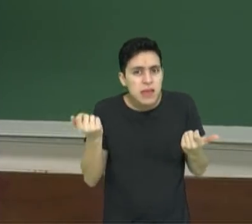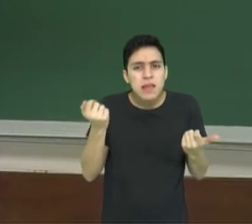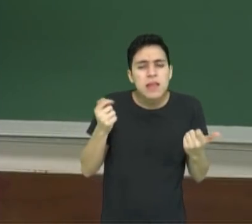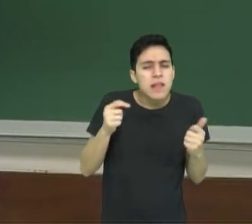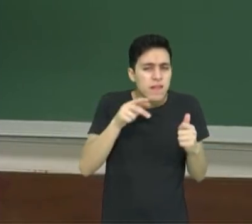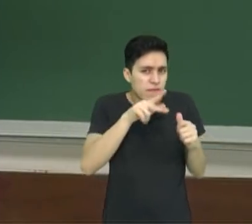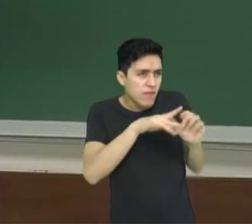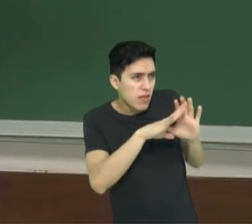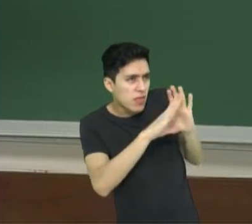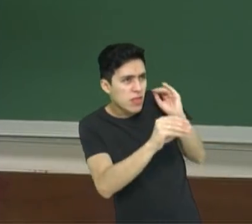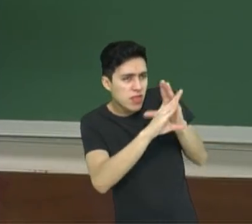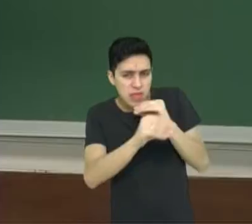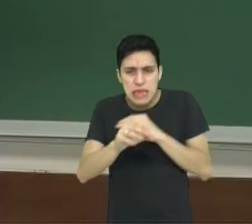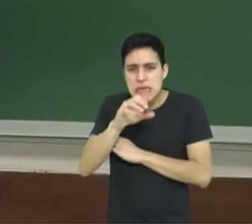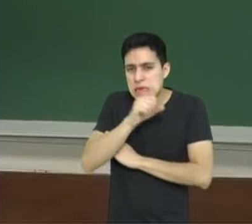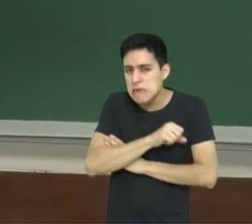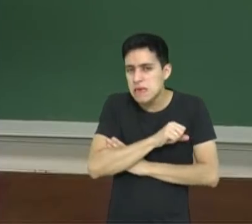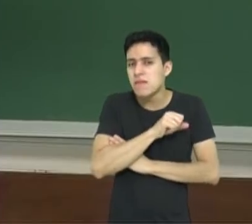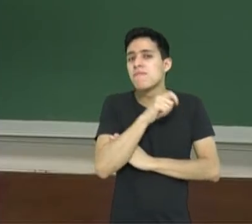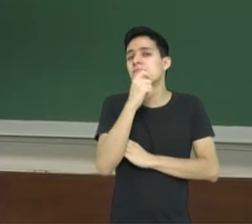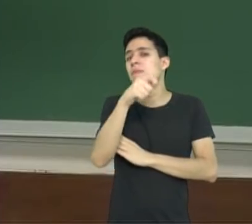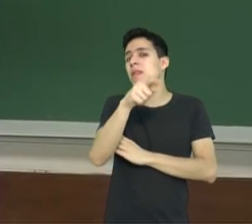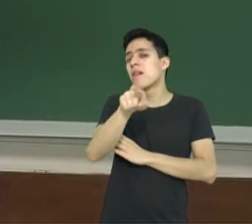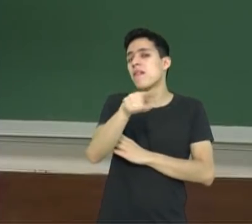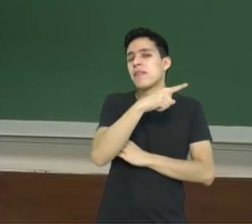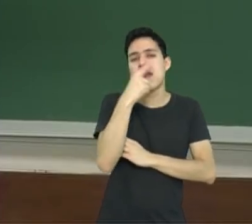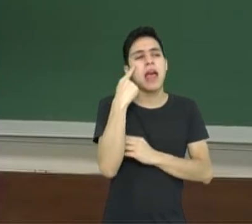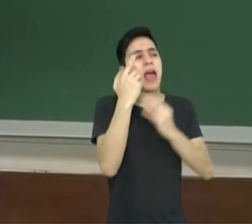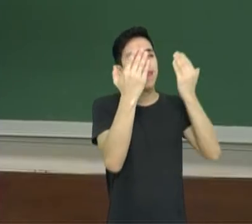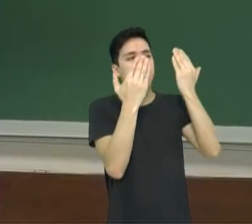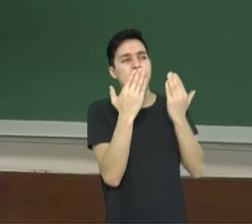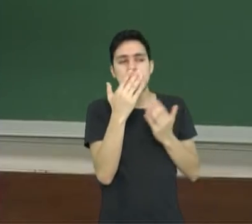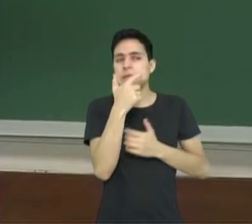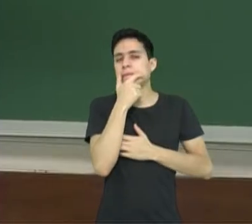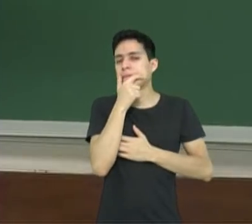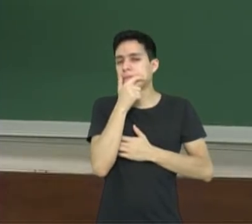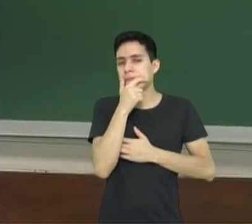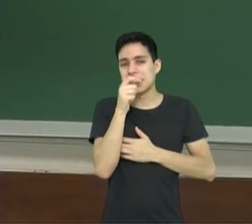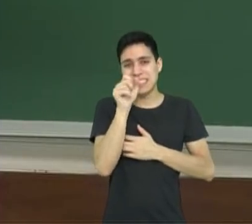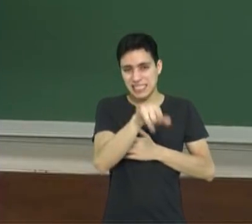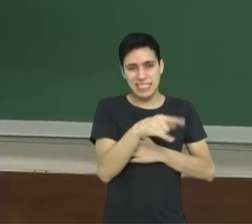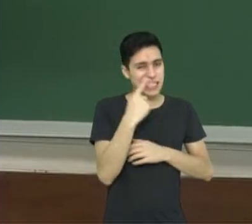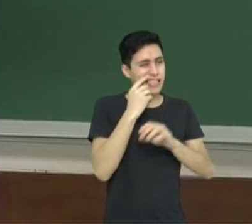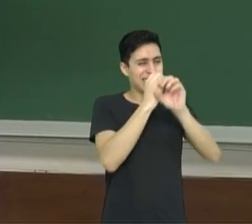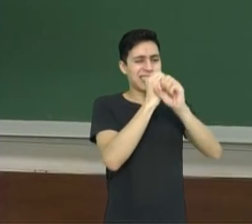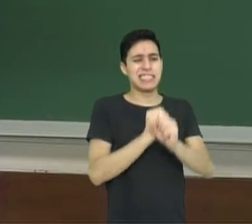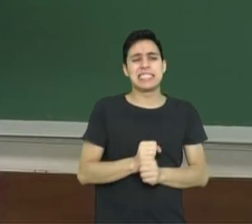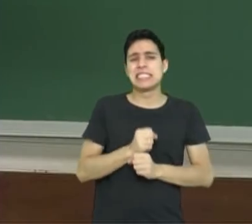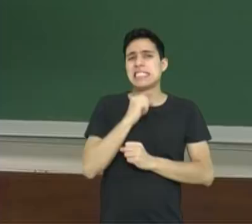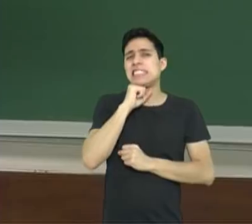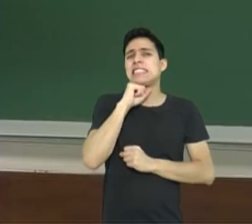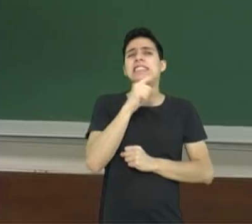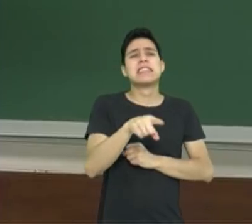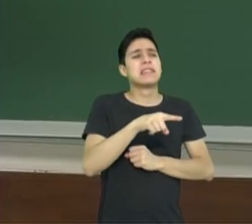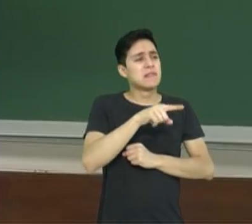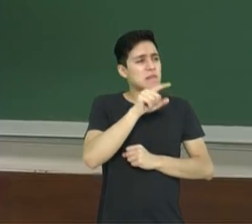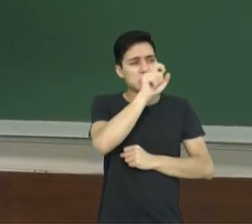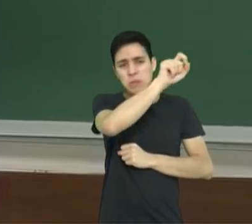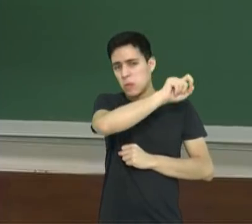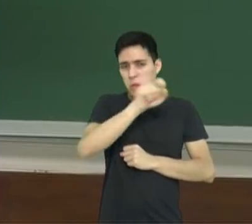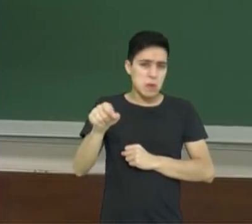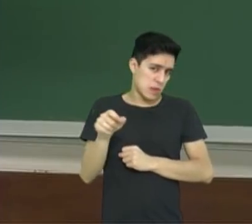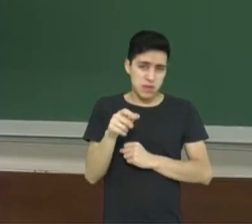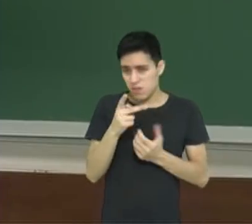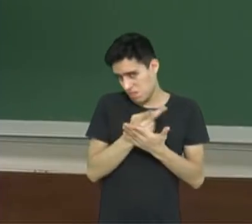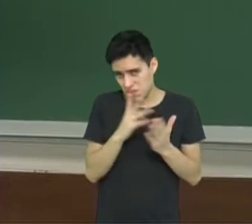sumir de cara? Você tem que ter essa análise antes de fazer a soma. Senão você vai somar e vai ver que ninguém sumiu. Não está